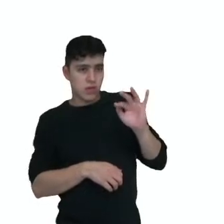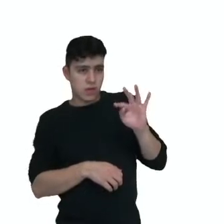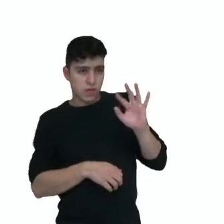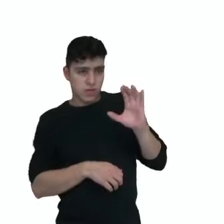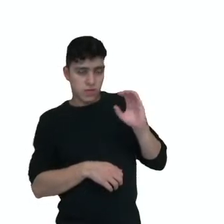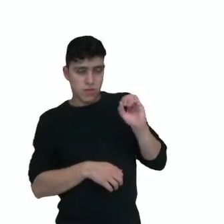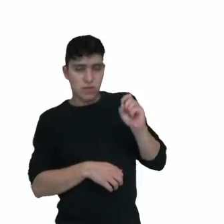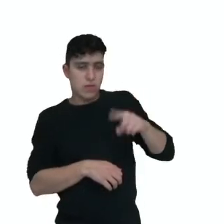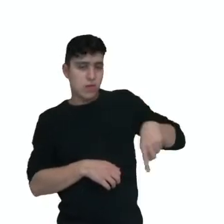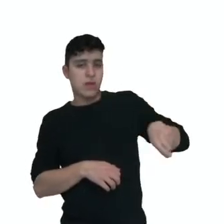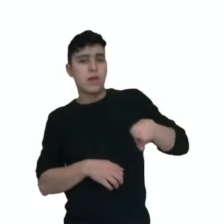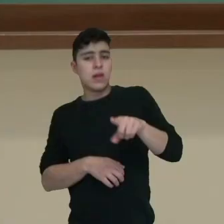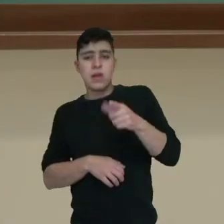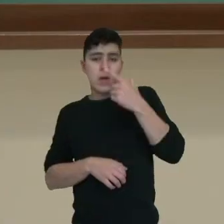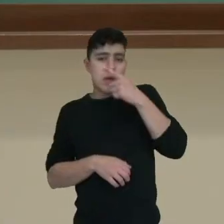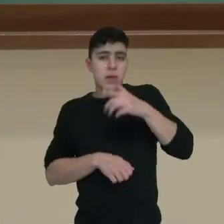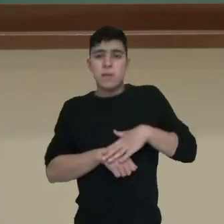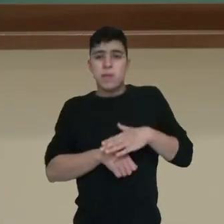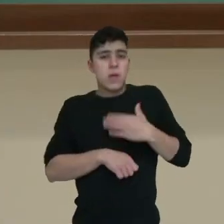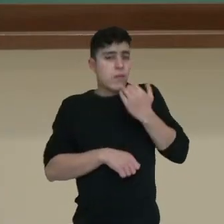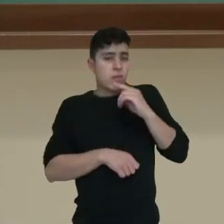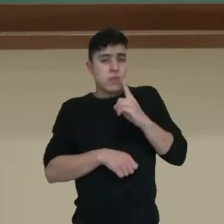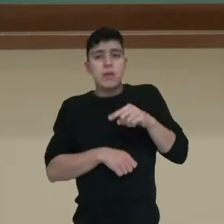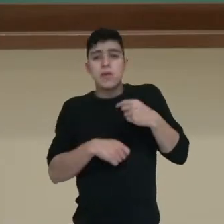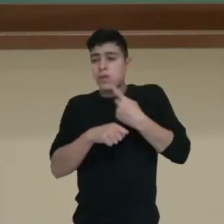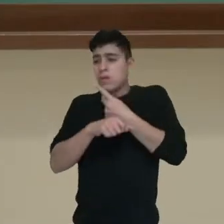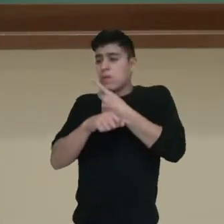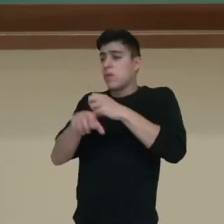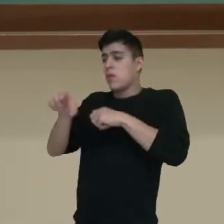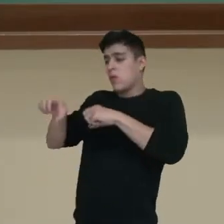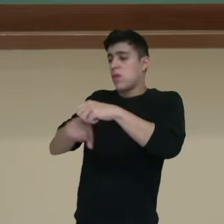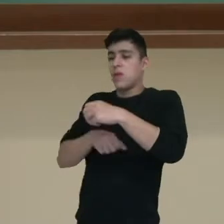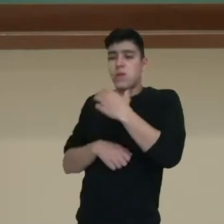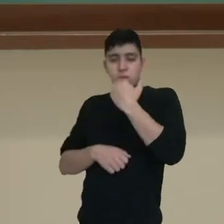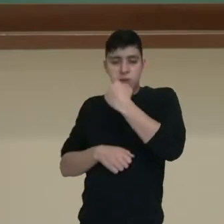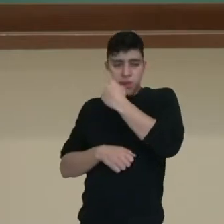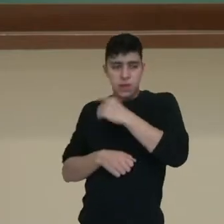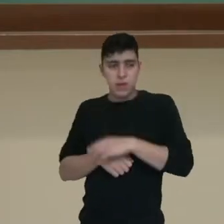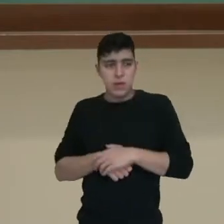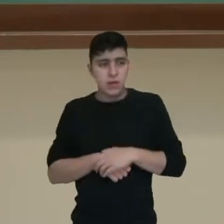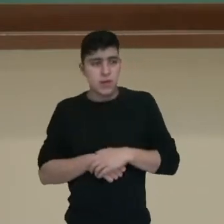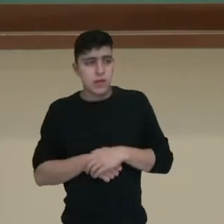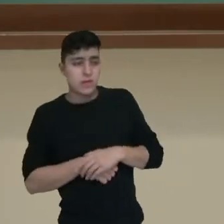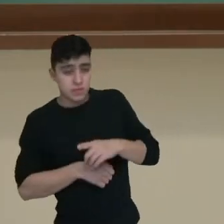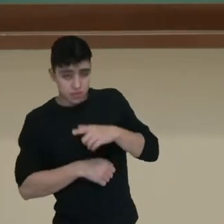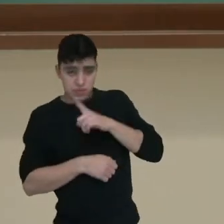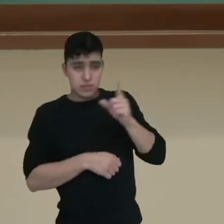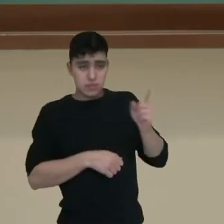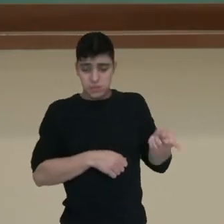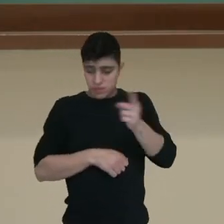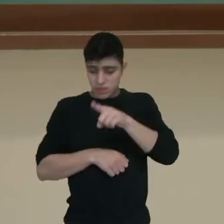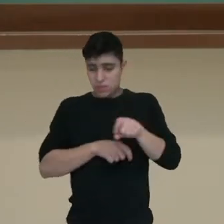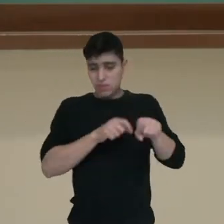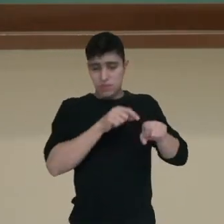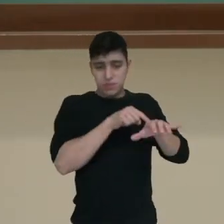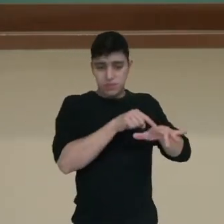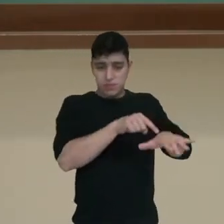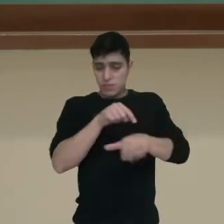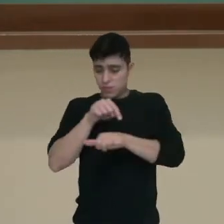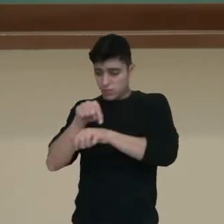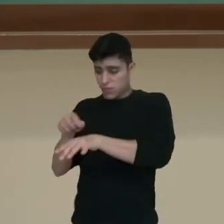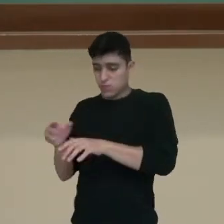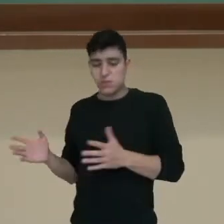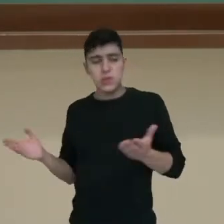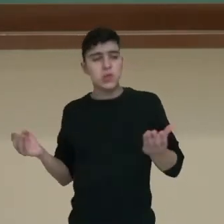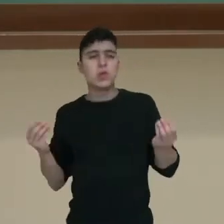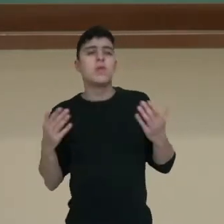não conseguem produzir o próprio alimento, ok? Aqui a gente tem dois exemplos de protozoários, tá? Como que é